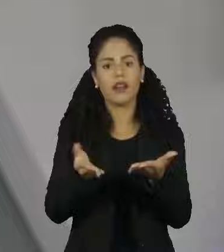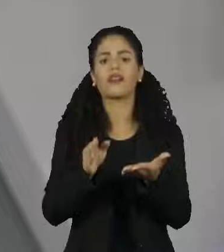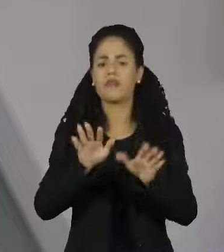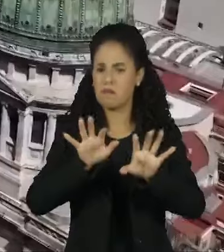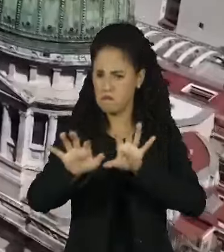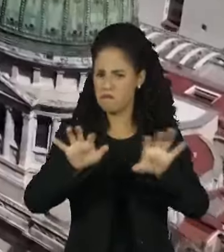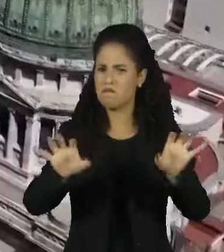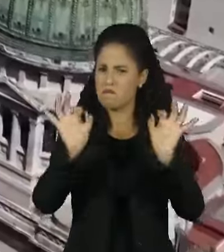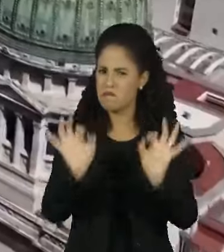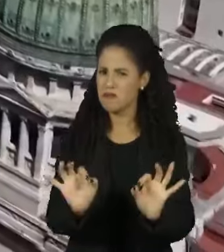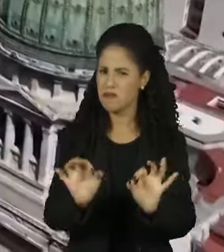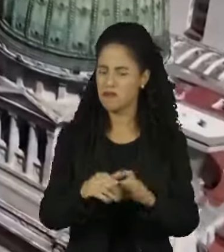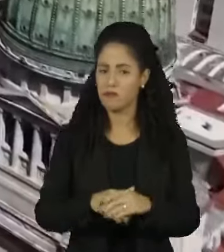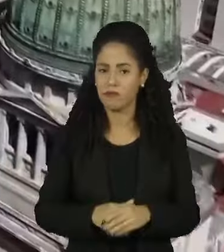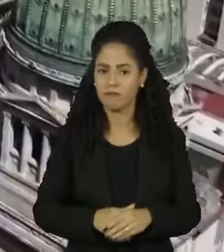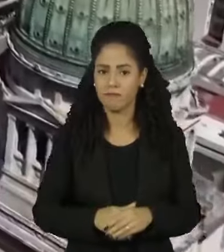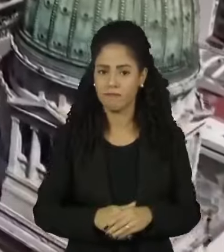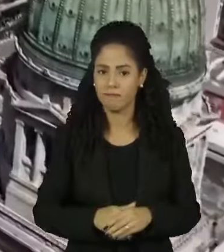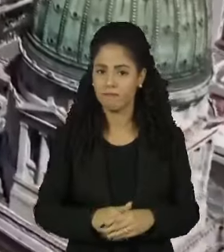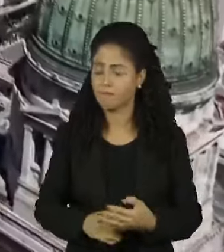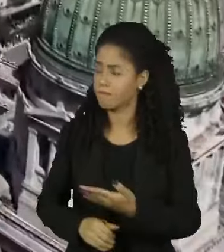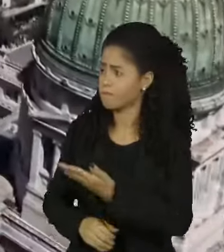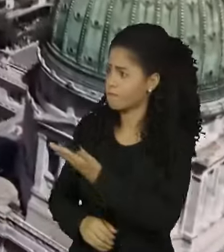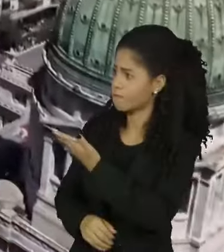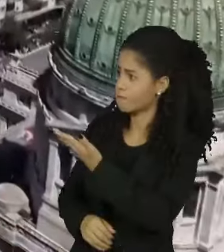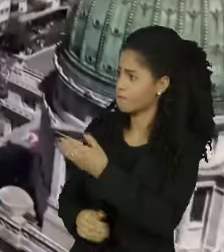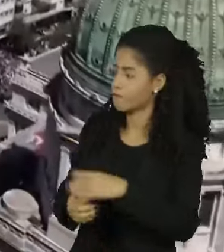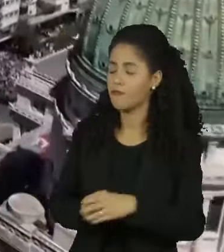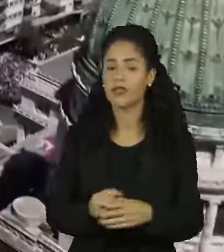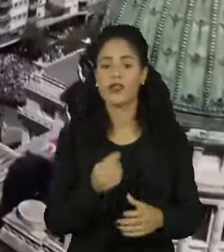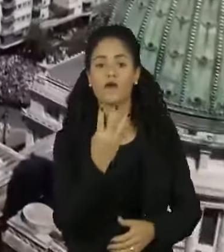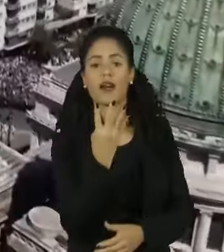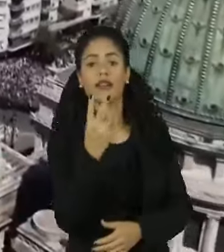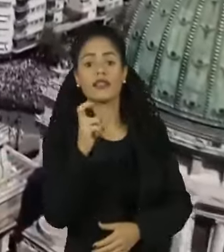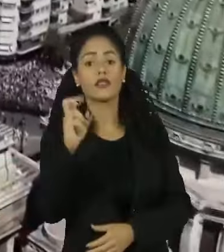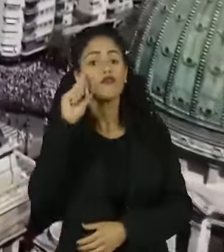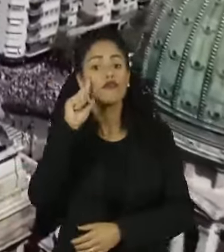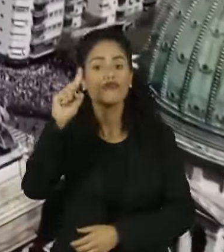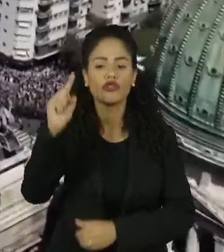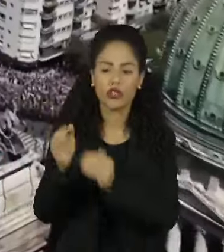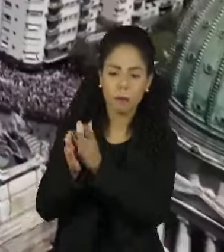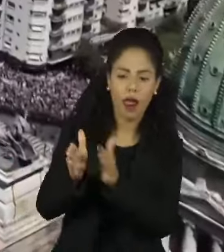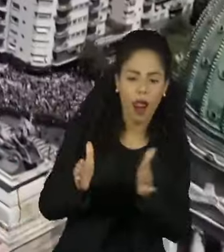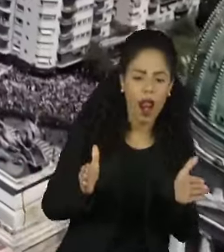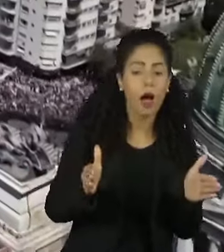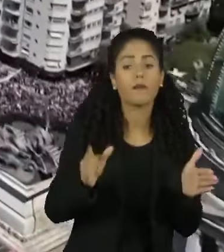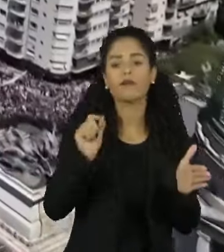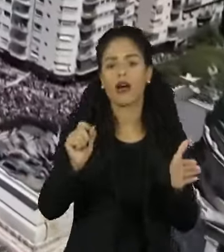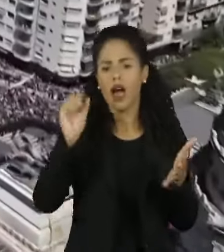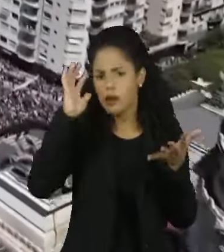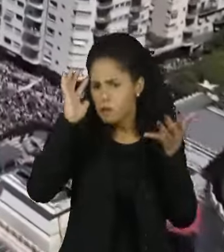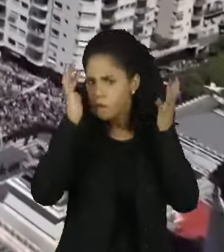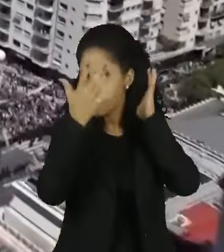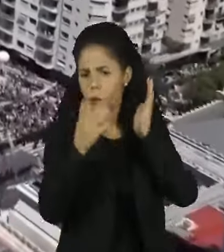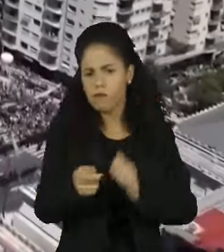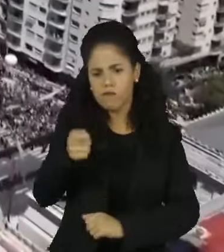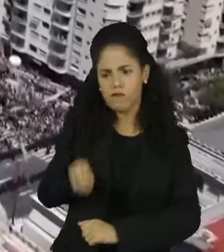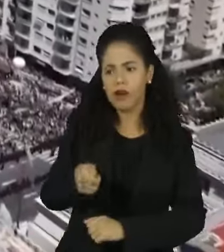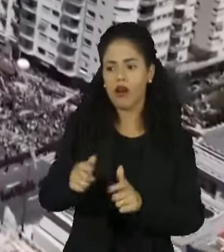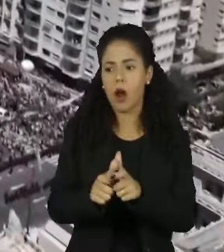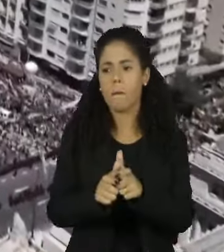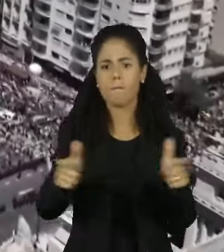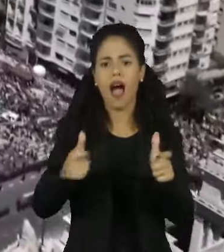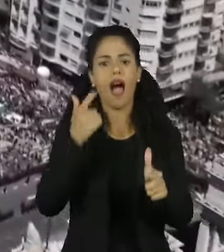cheio. A paralisação, apenas 45 dias depois da posse, fez Javier Milei bater o recorde